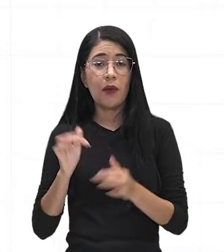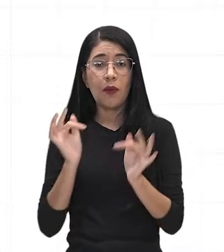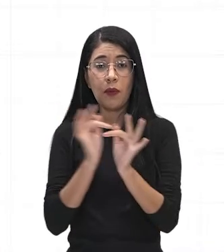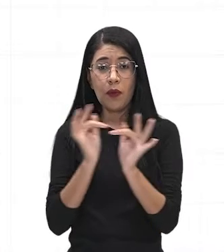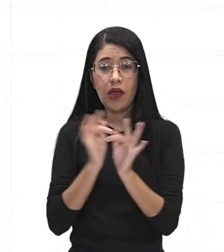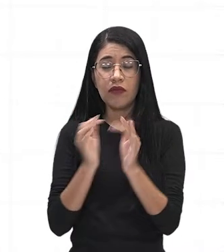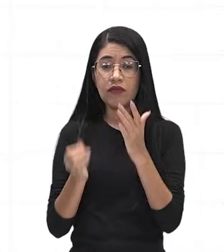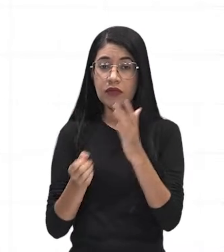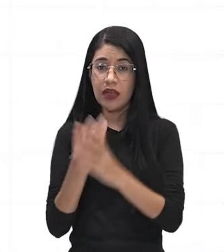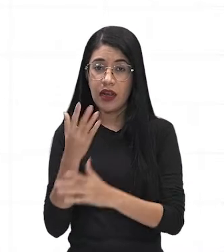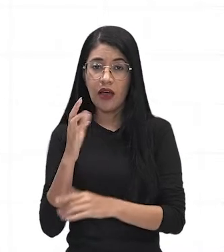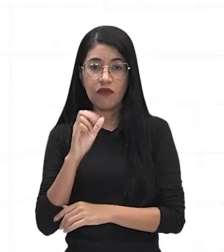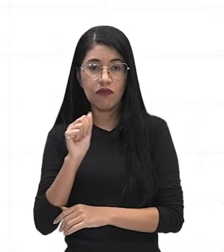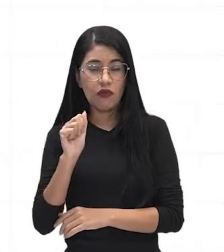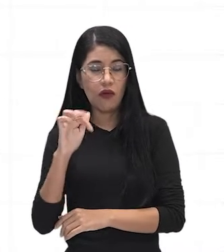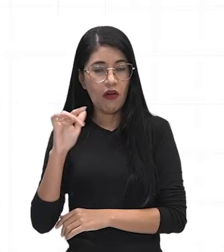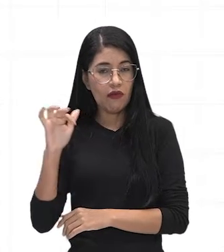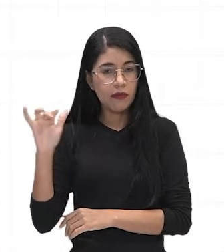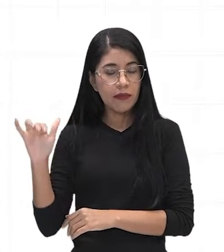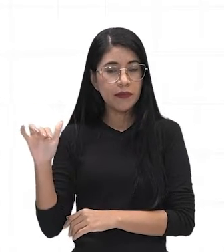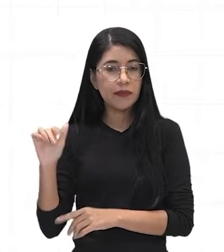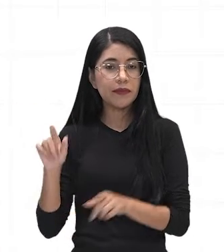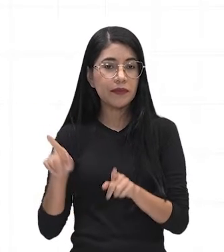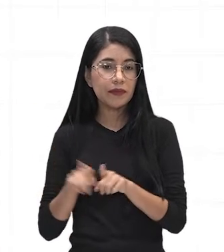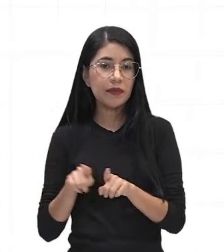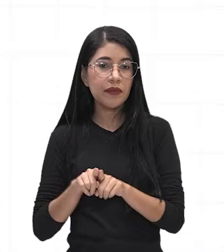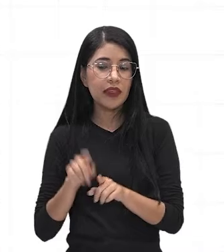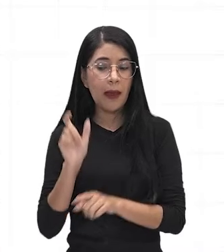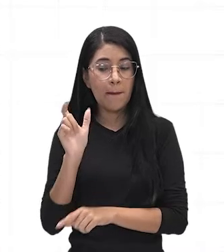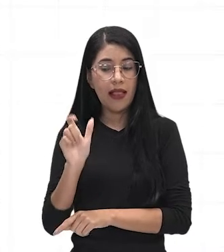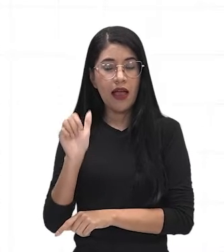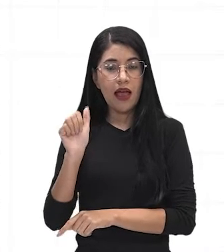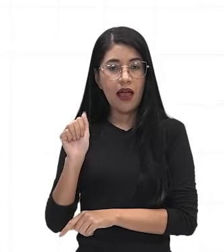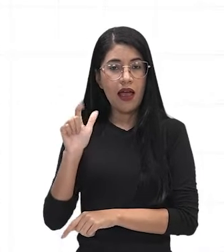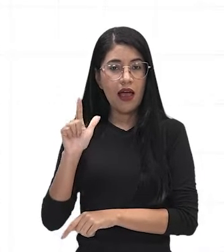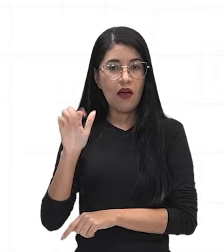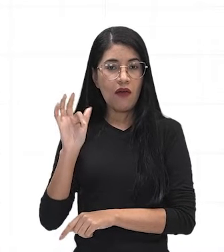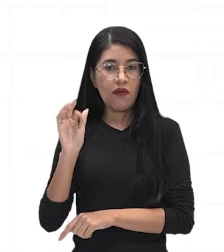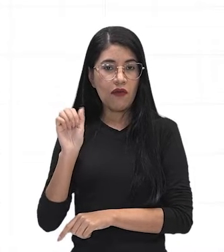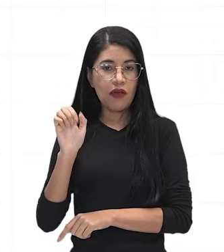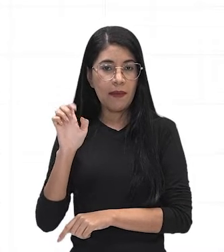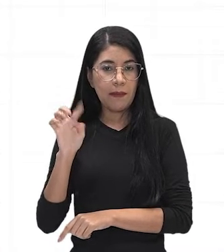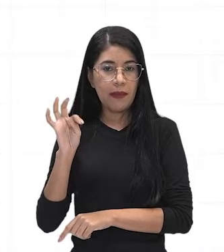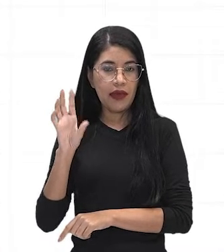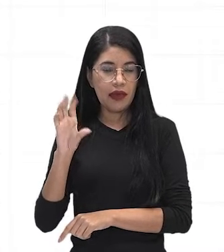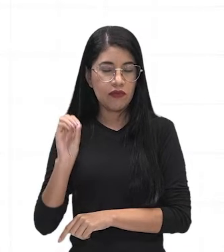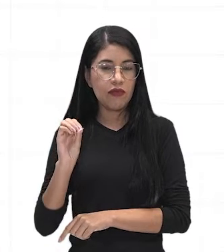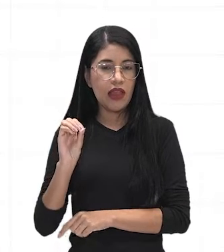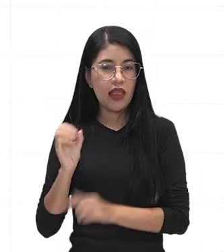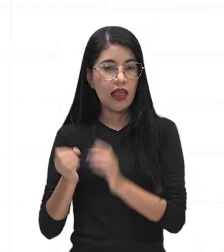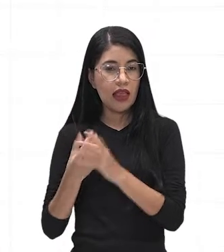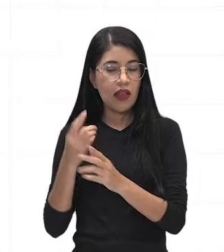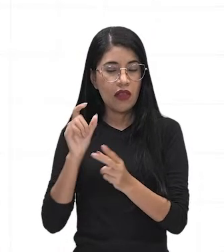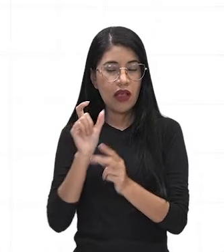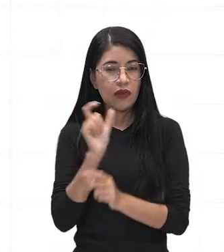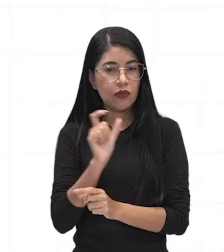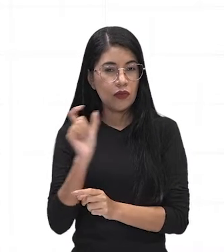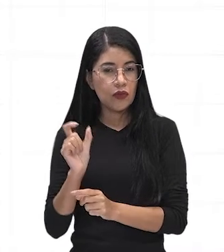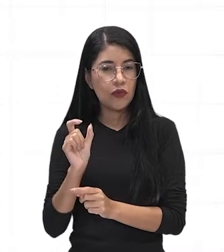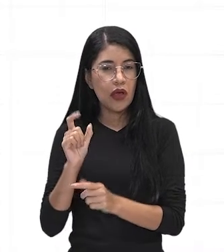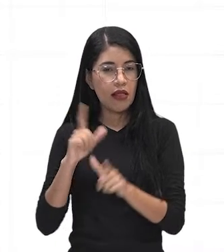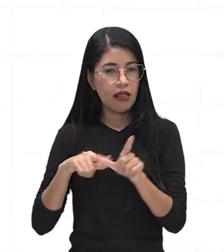nosso alfabeto. O alfabeto, então, aí a palavra alfabeto é formada pelas duas primeiras letras do alfabeto